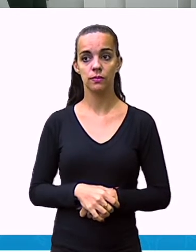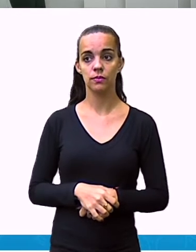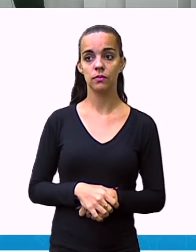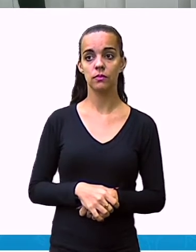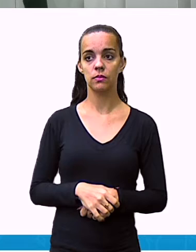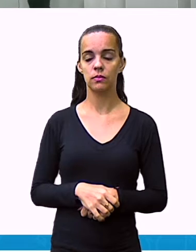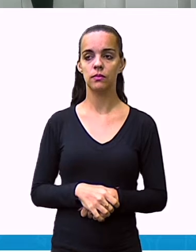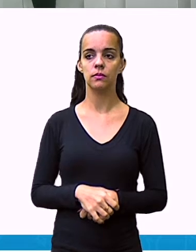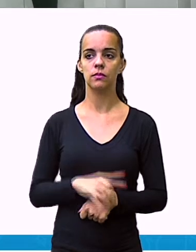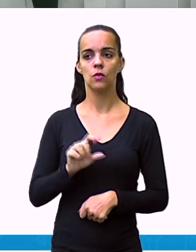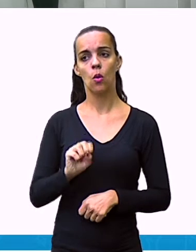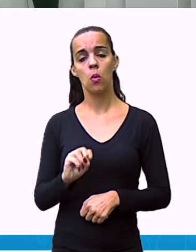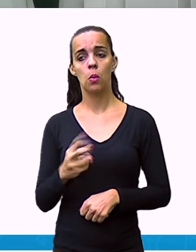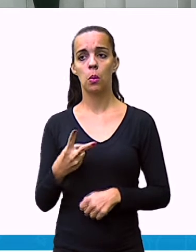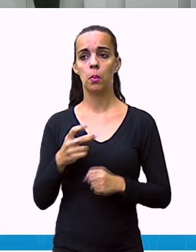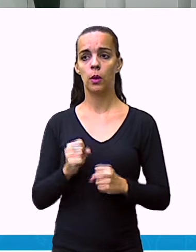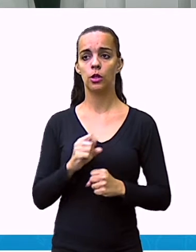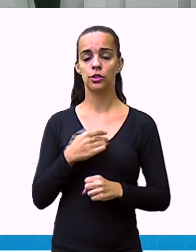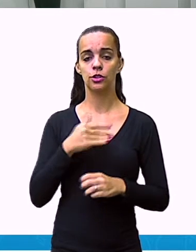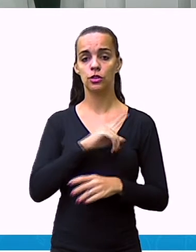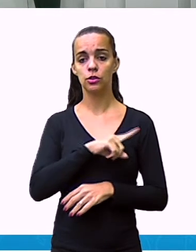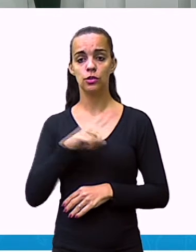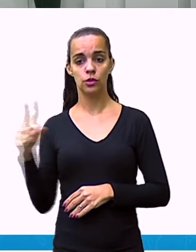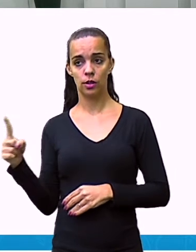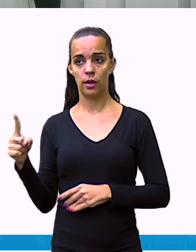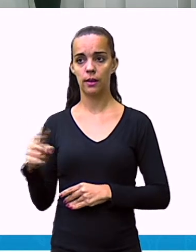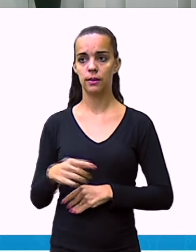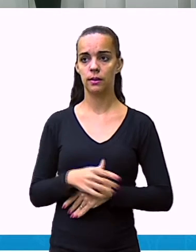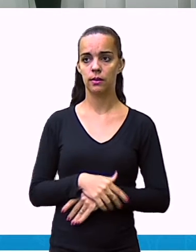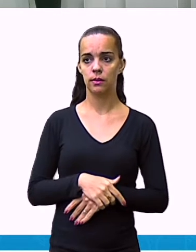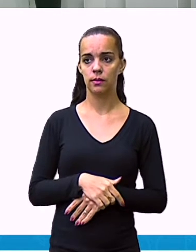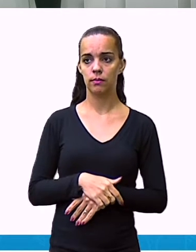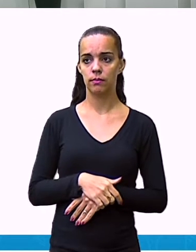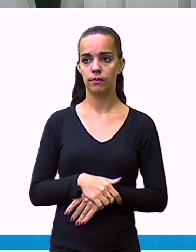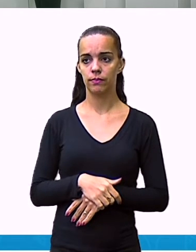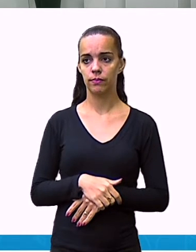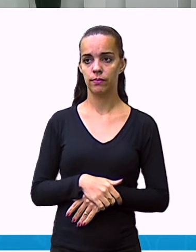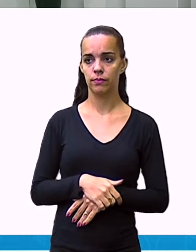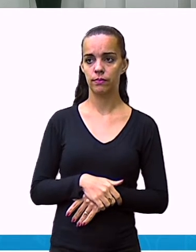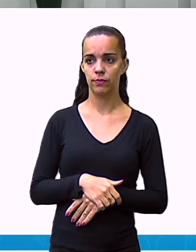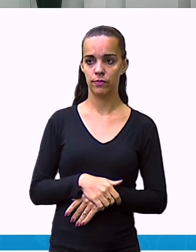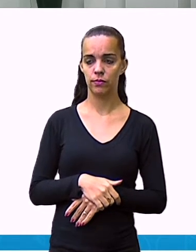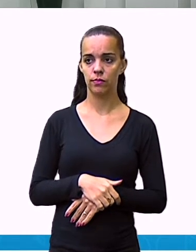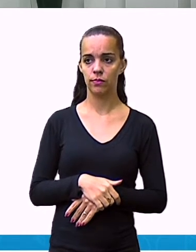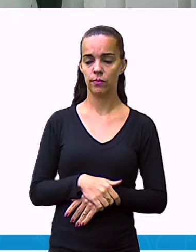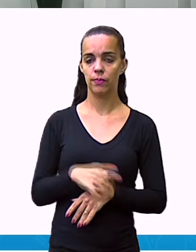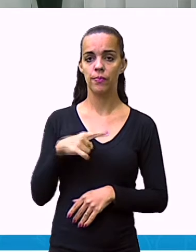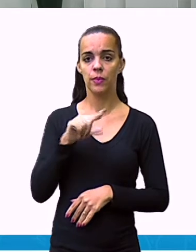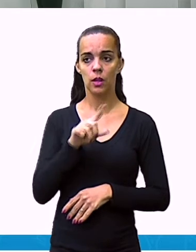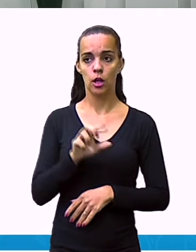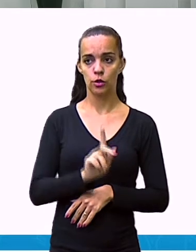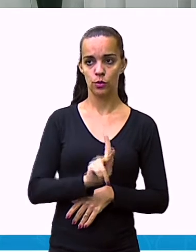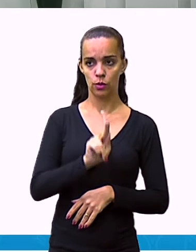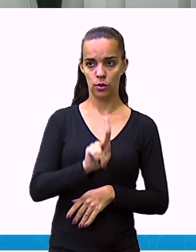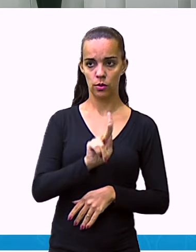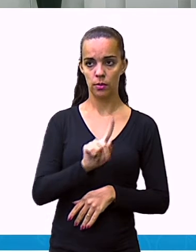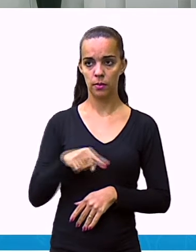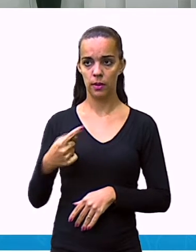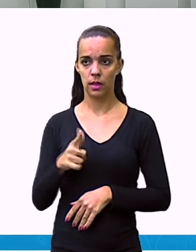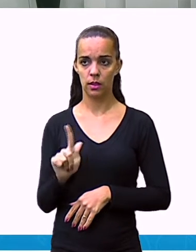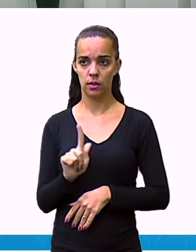ou eu posso fazer direto né eu posso fazer da seguinte forma Olha daqui para cá